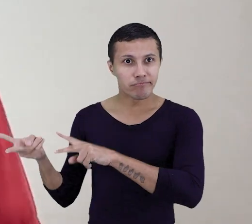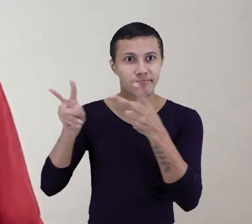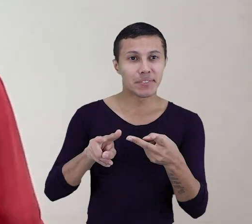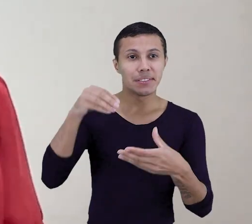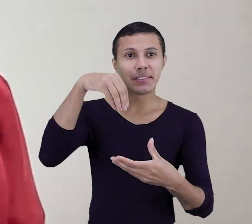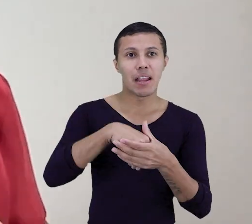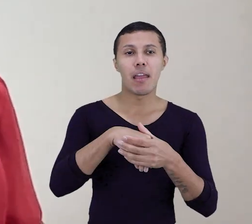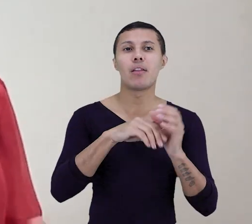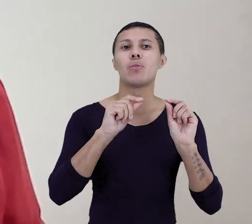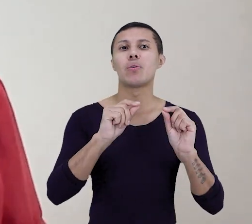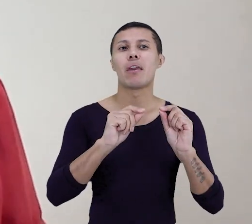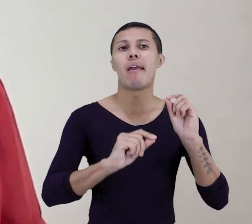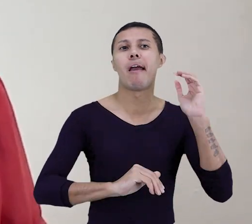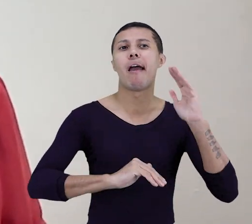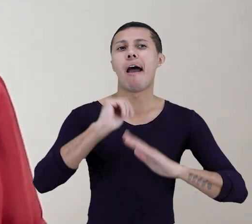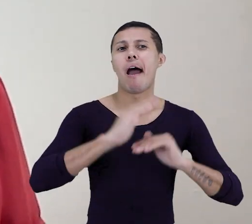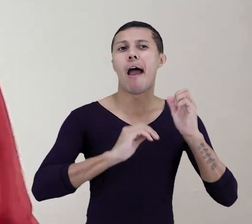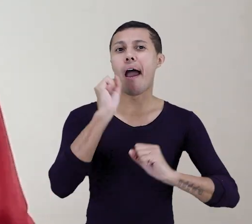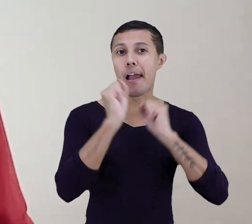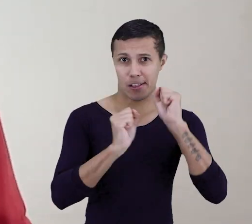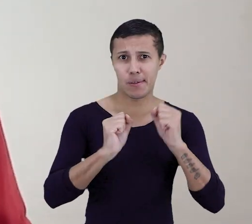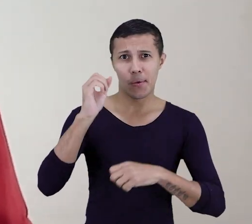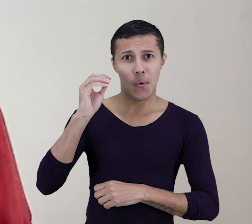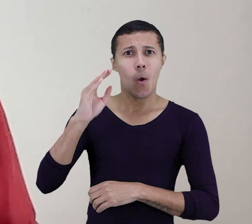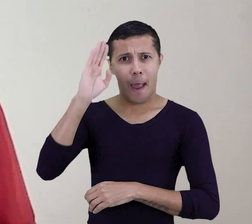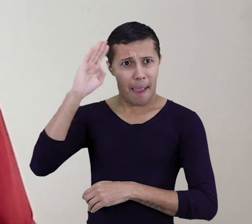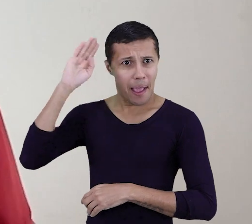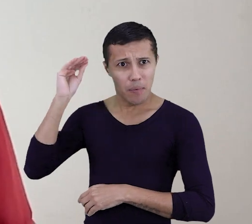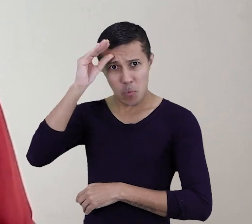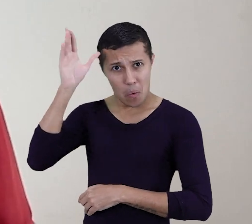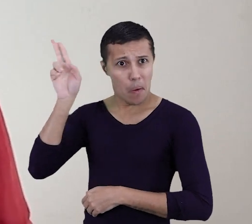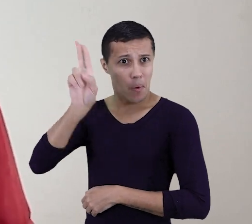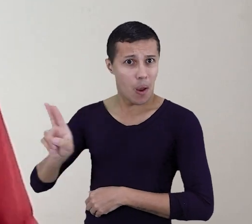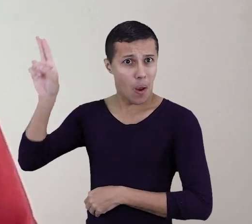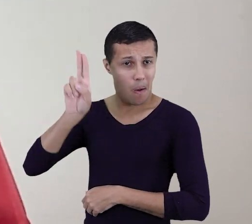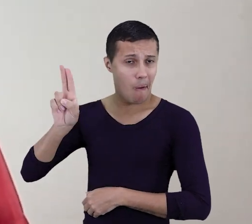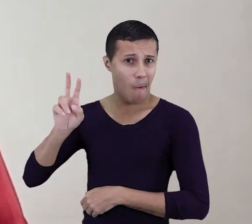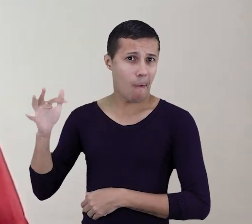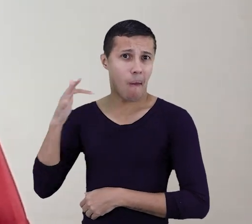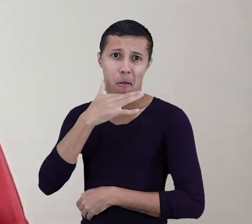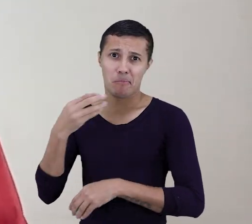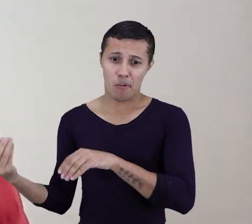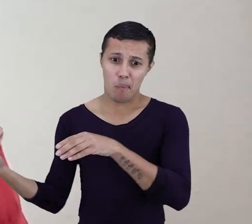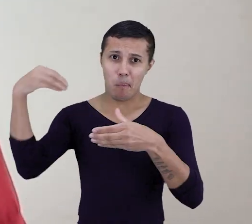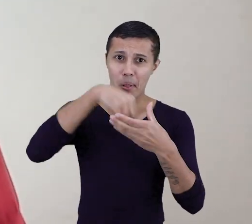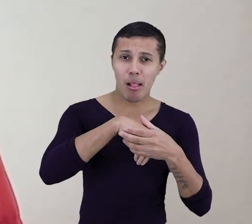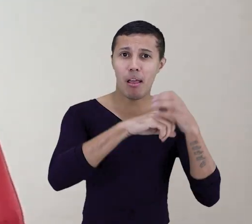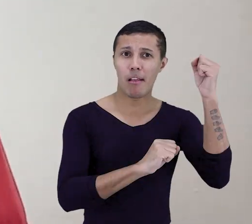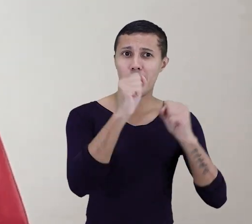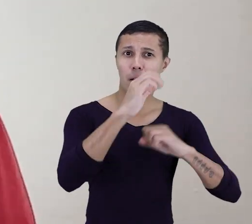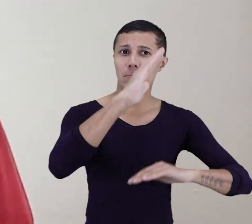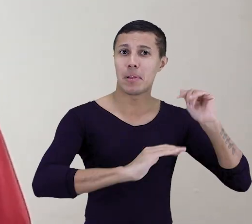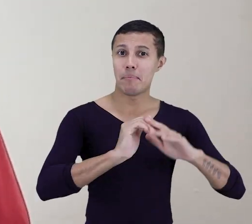A gente pode trazer os nossos conhecimentos da academia, da universidade para a indústria, mas nós temos